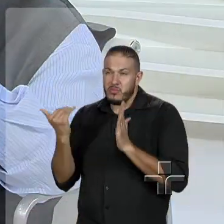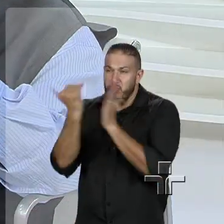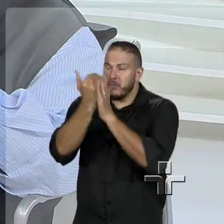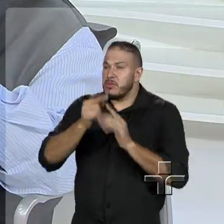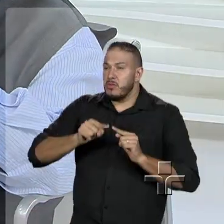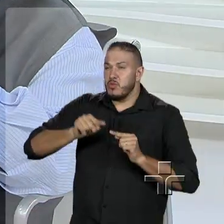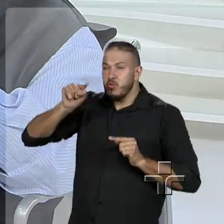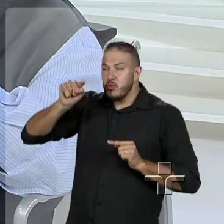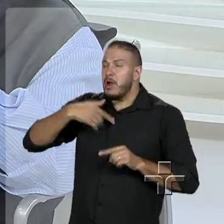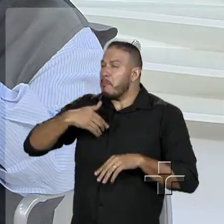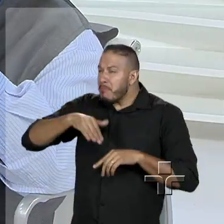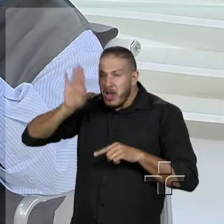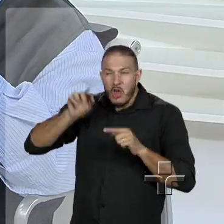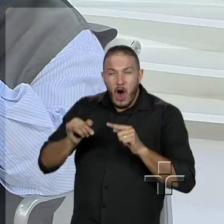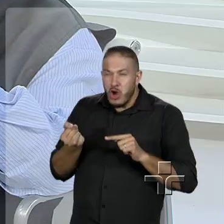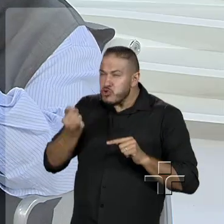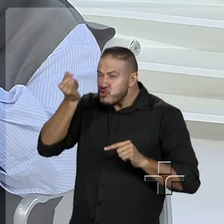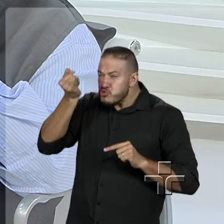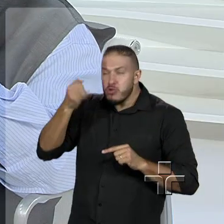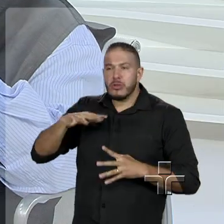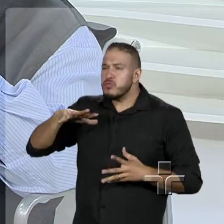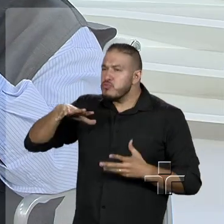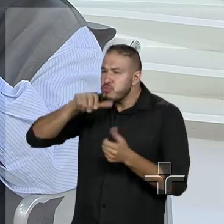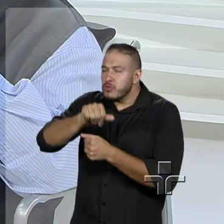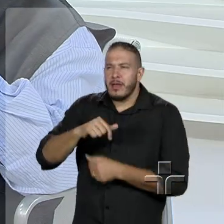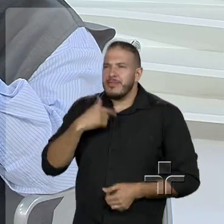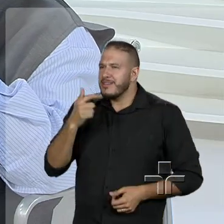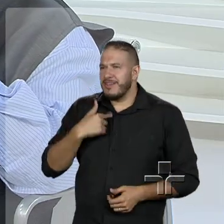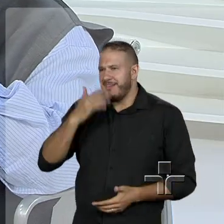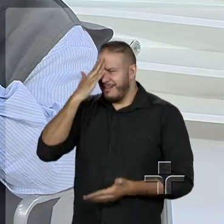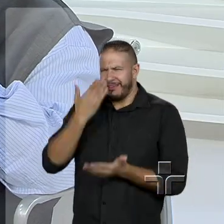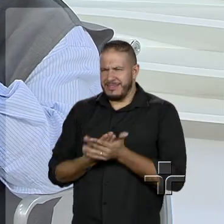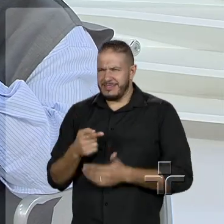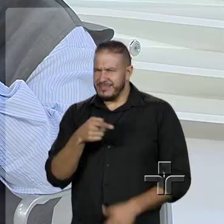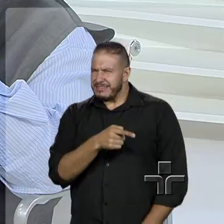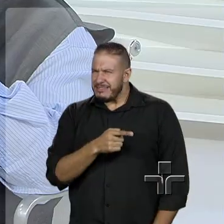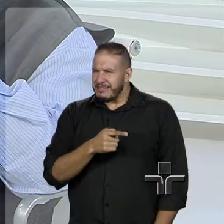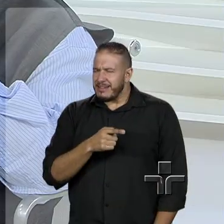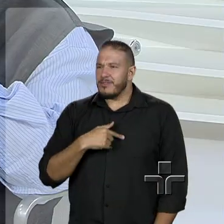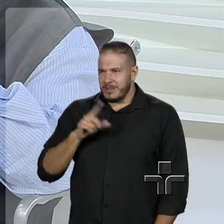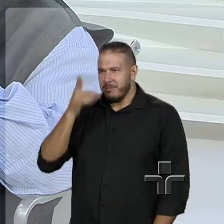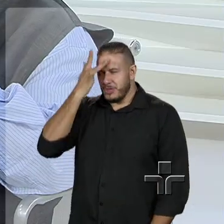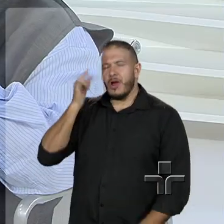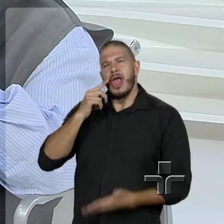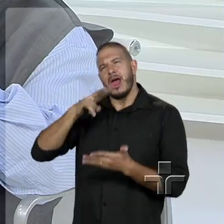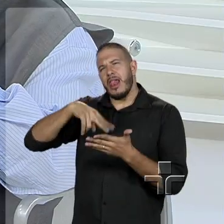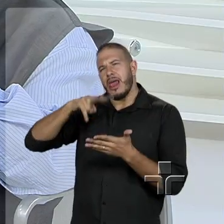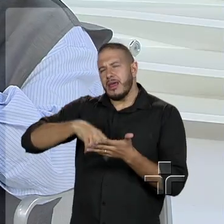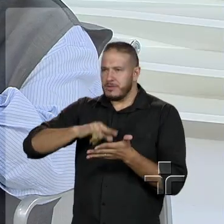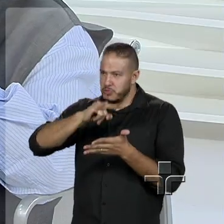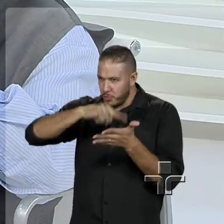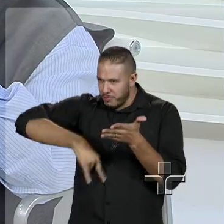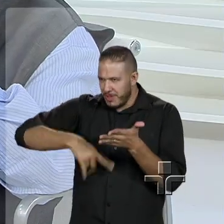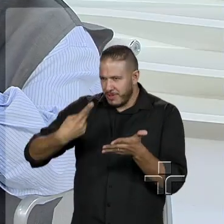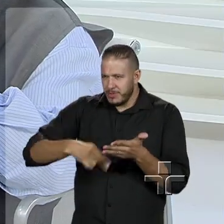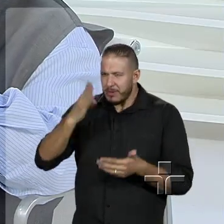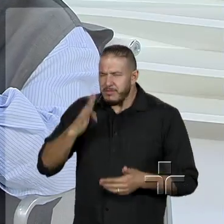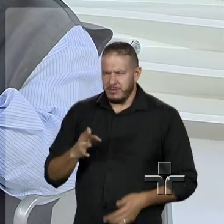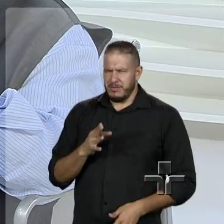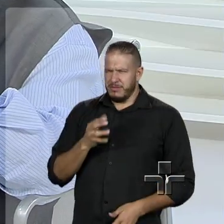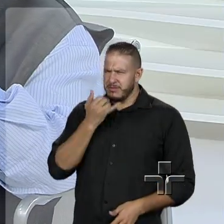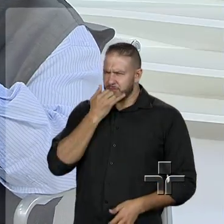e a maior taxa de juros do mundo, que ninguém acredita. Quando alguém lê um documento brasileiro, acha que tem